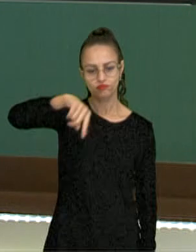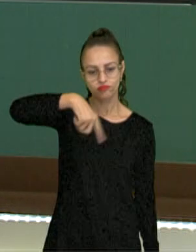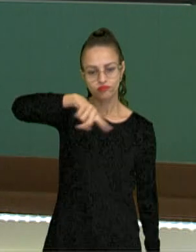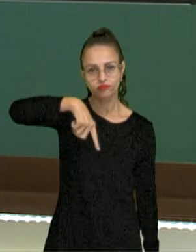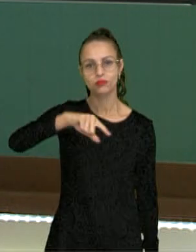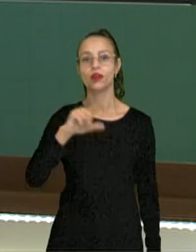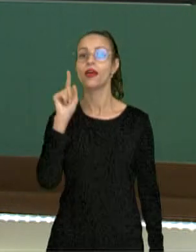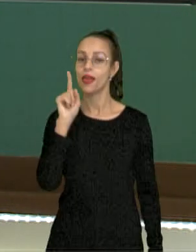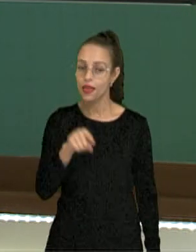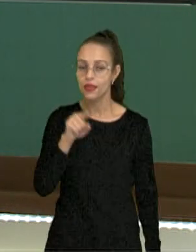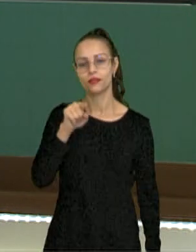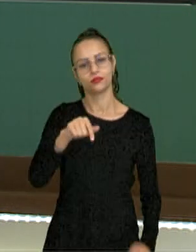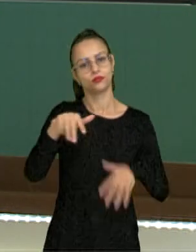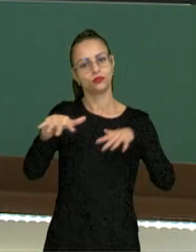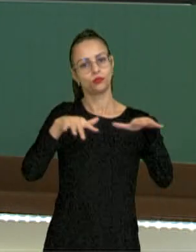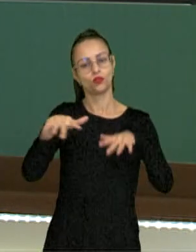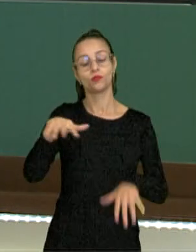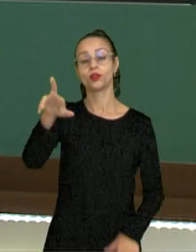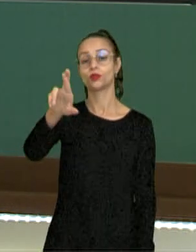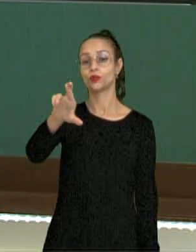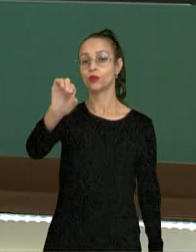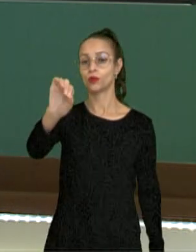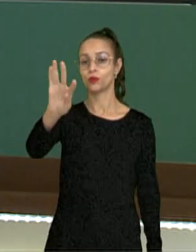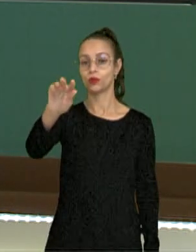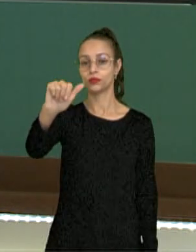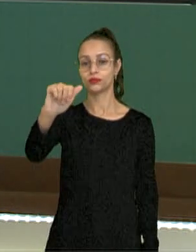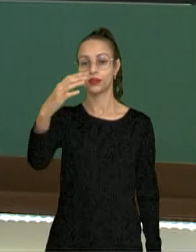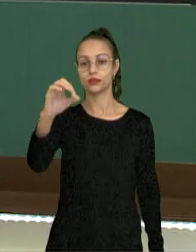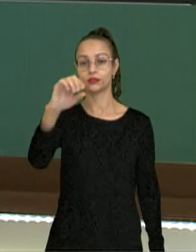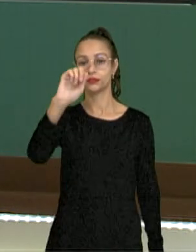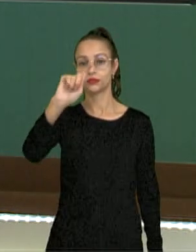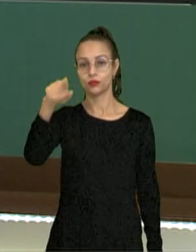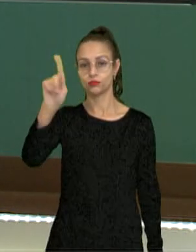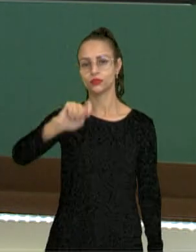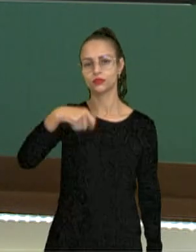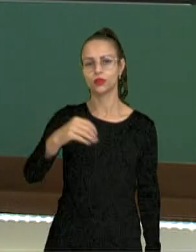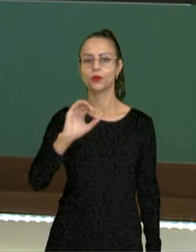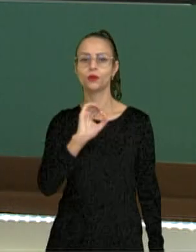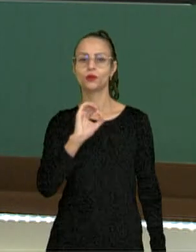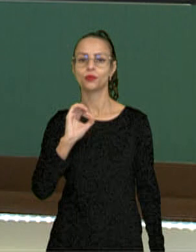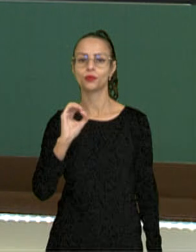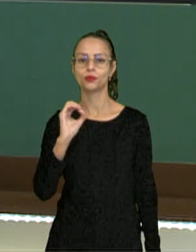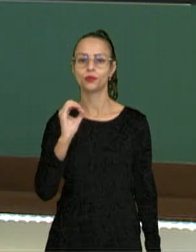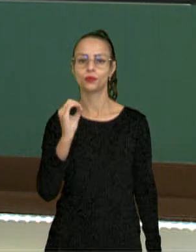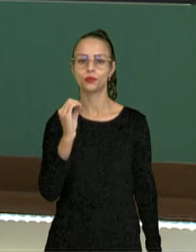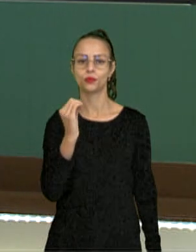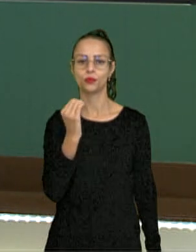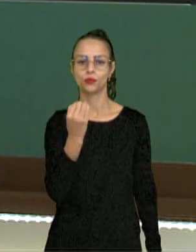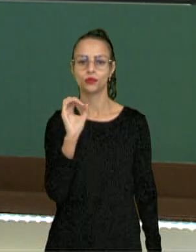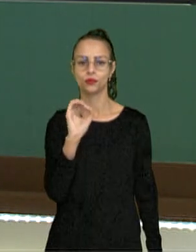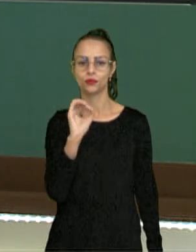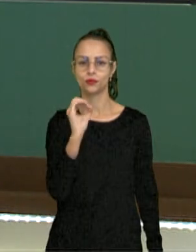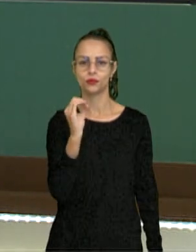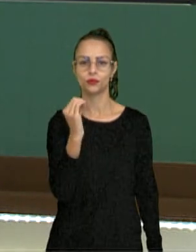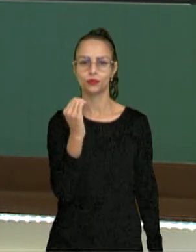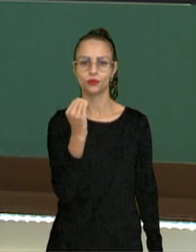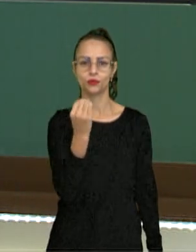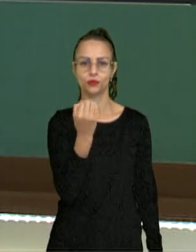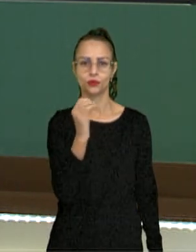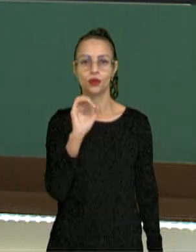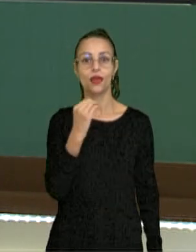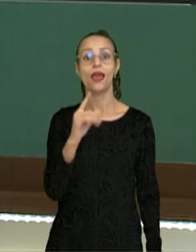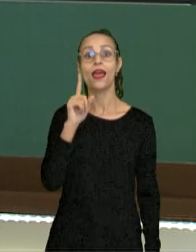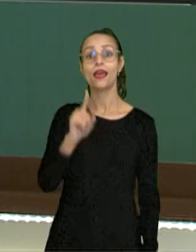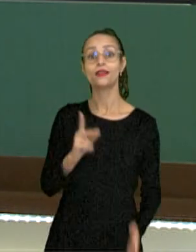Então, esse é o movimento de rotação que a Terra realiza, certo? Girar em torno de si mesma. E no sentido de